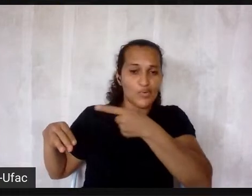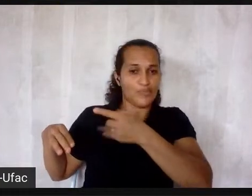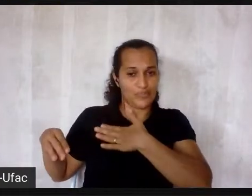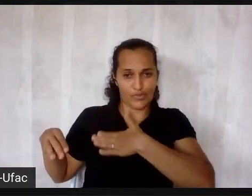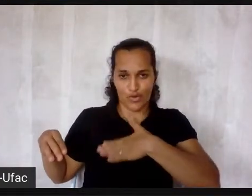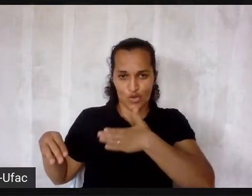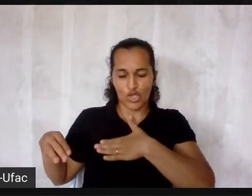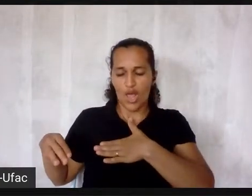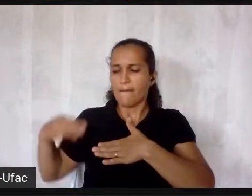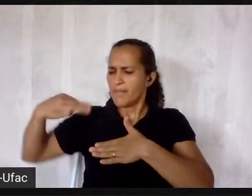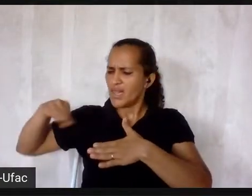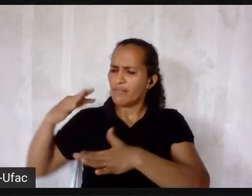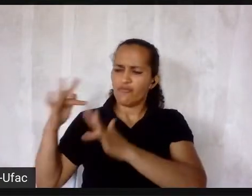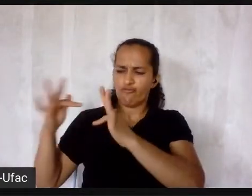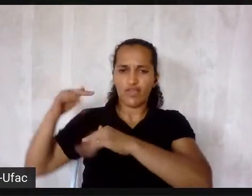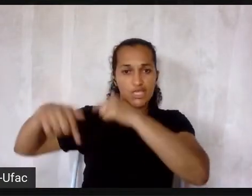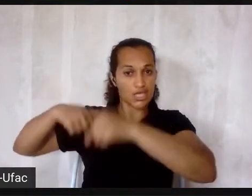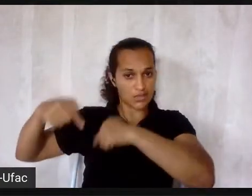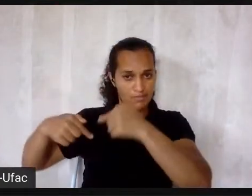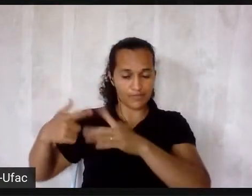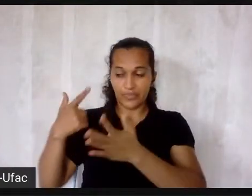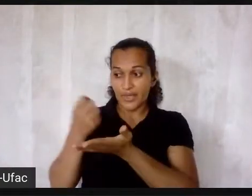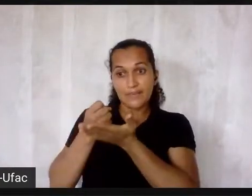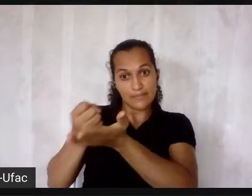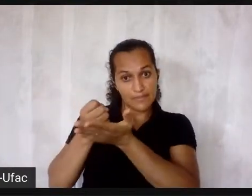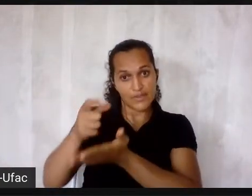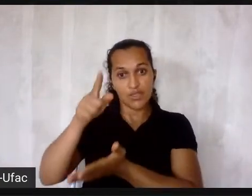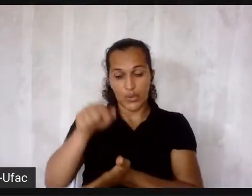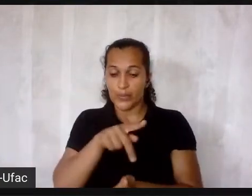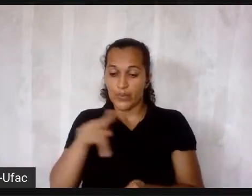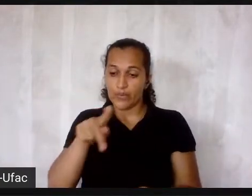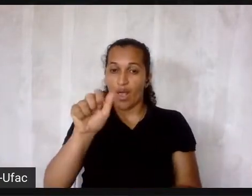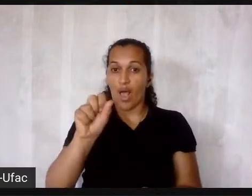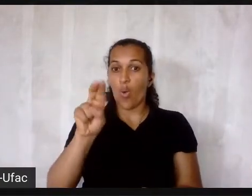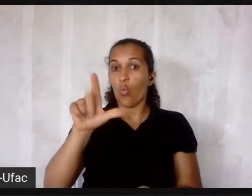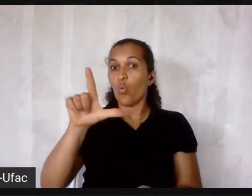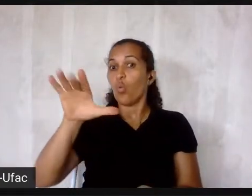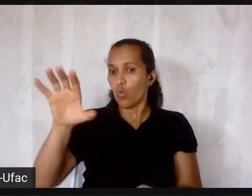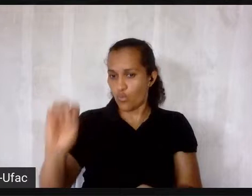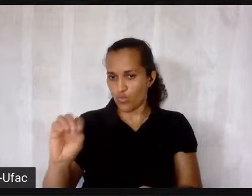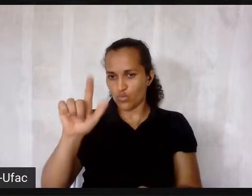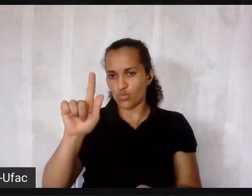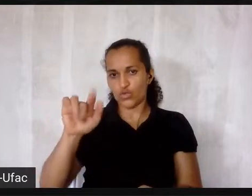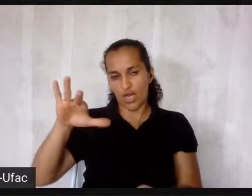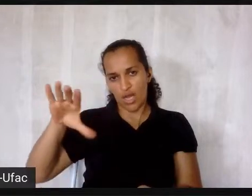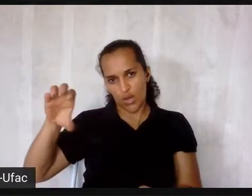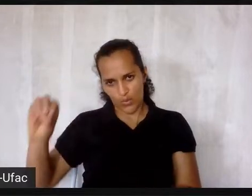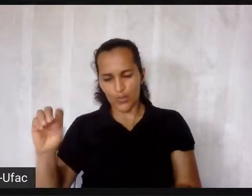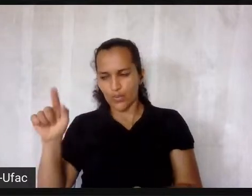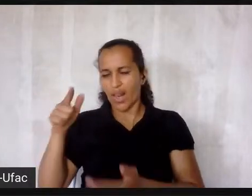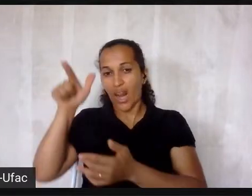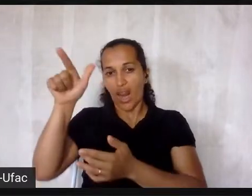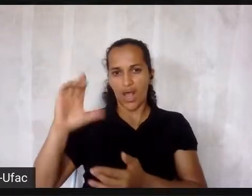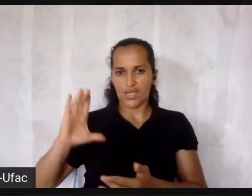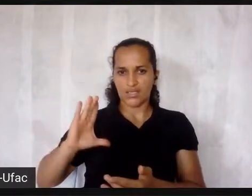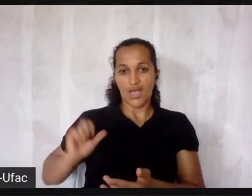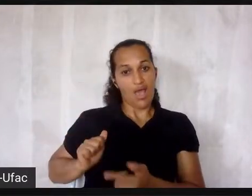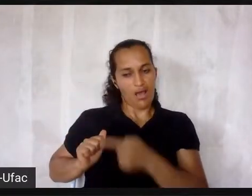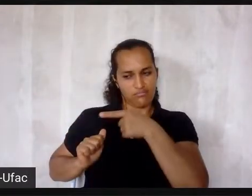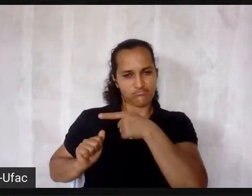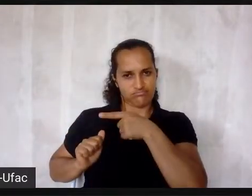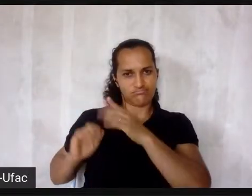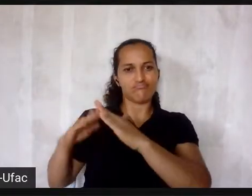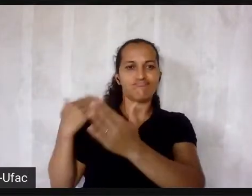e química. Porque eu tinha sido assistente do professor Aligeli no Colégio Acreano. Ele me deixava nos cursos